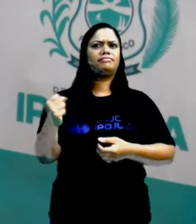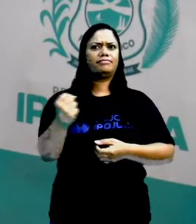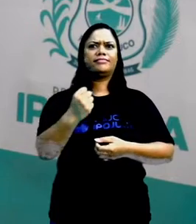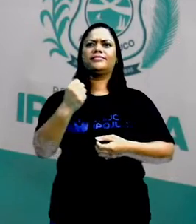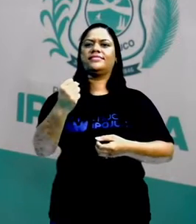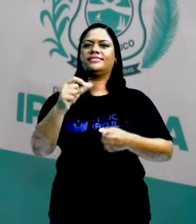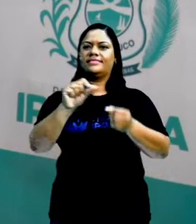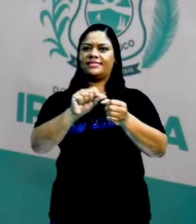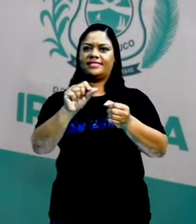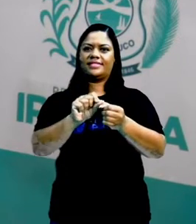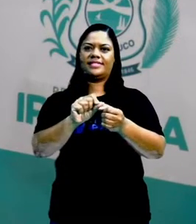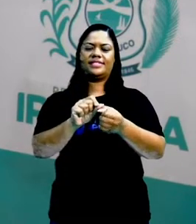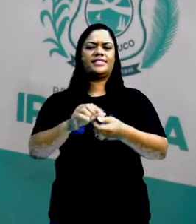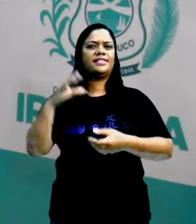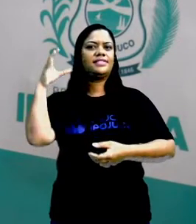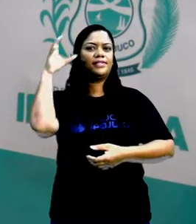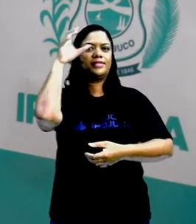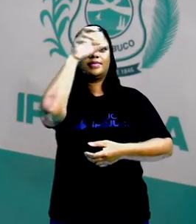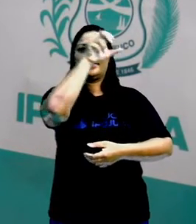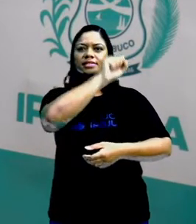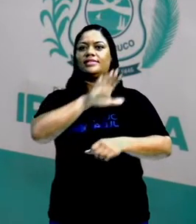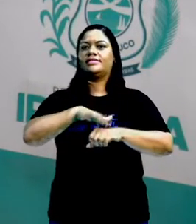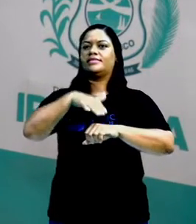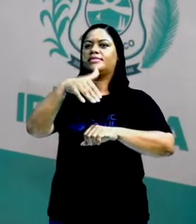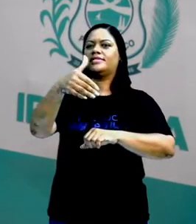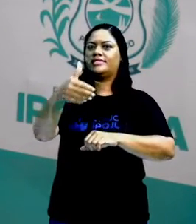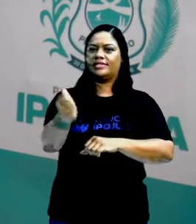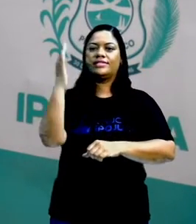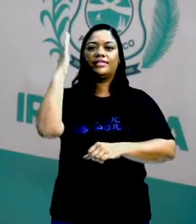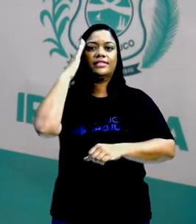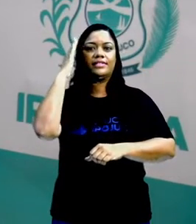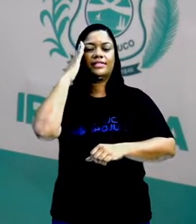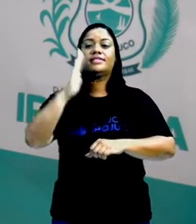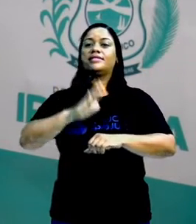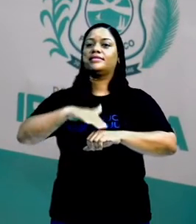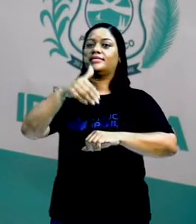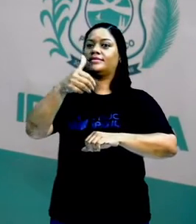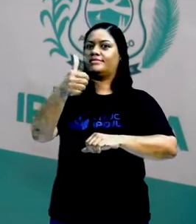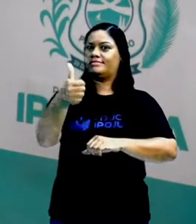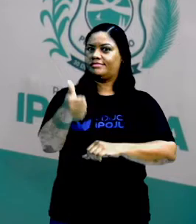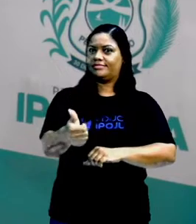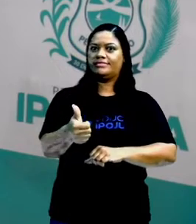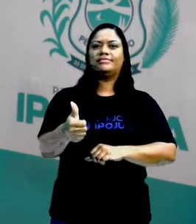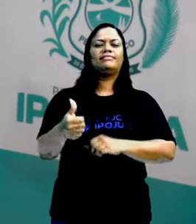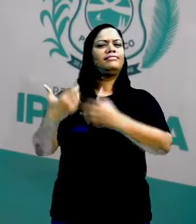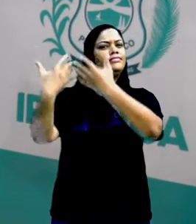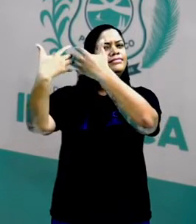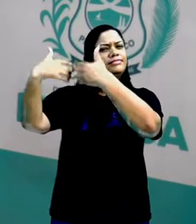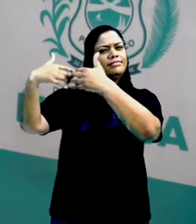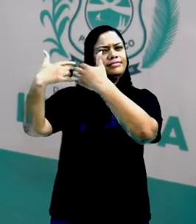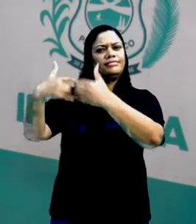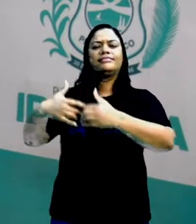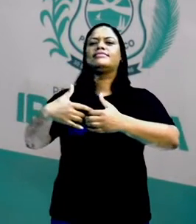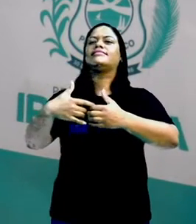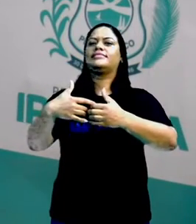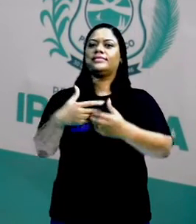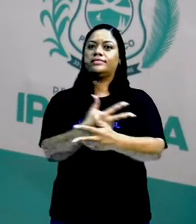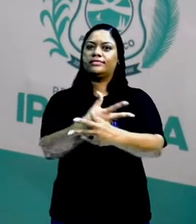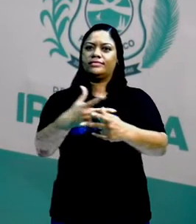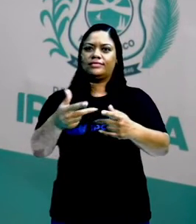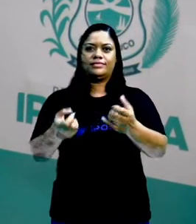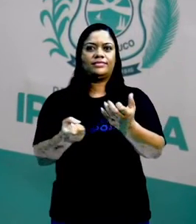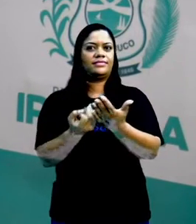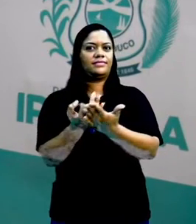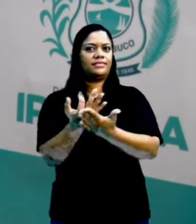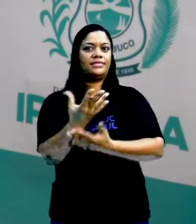De nos fazer compreender melhor, nos entendermos melhor, de refletirmos sobre